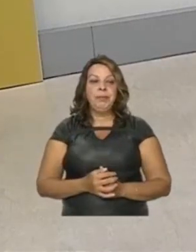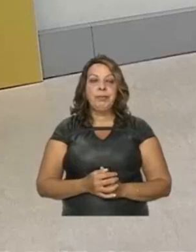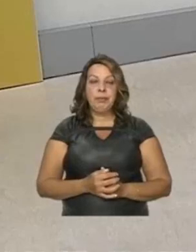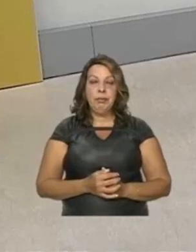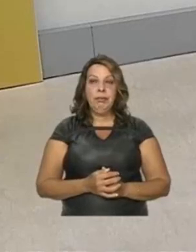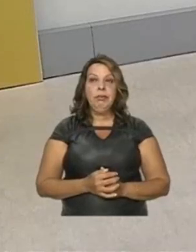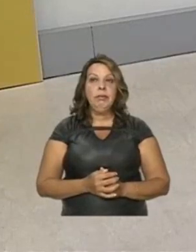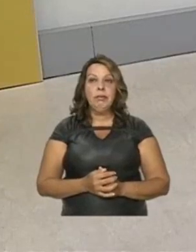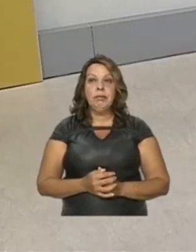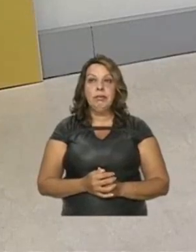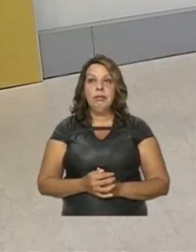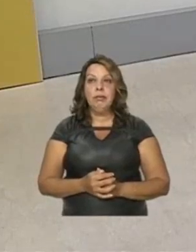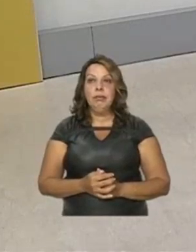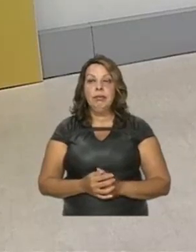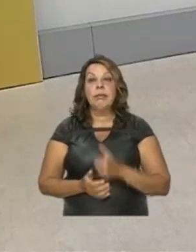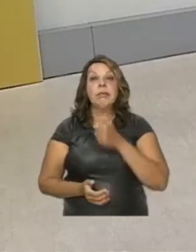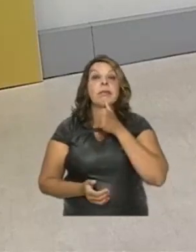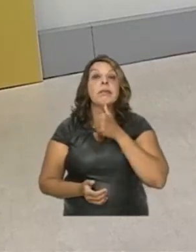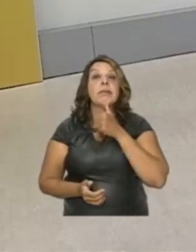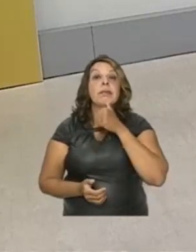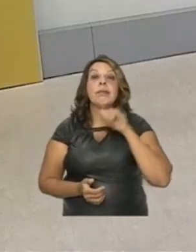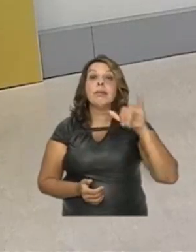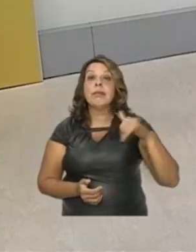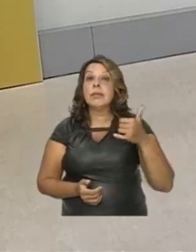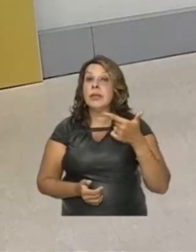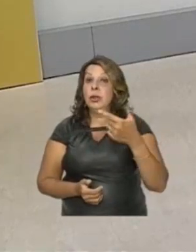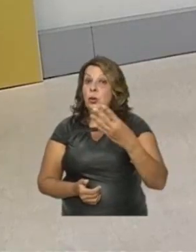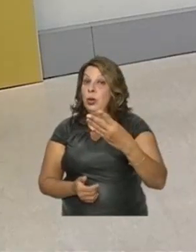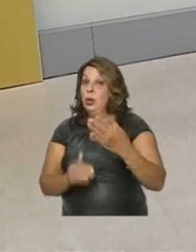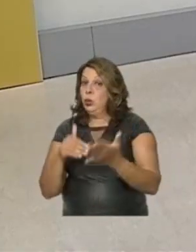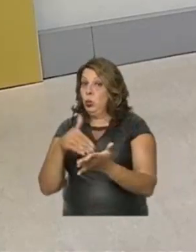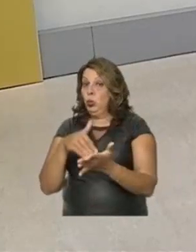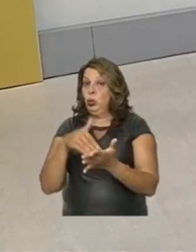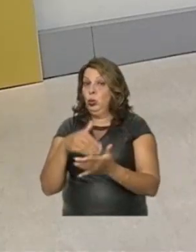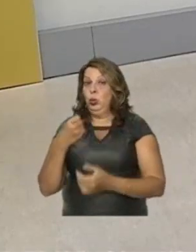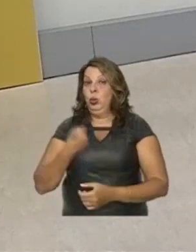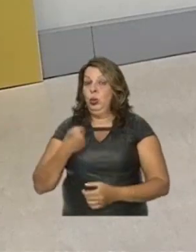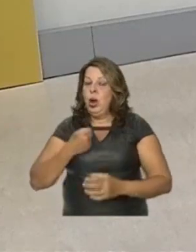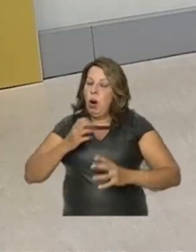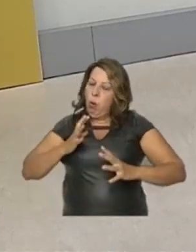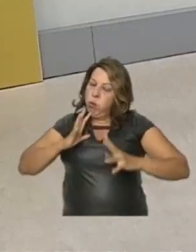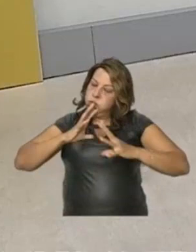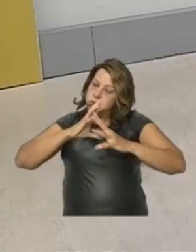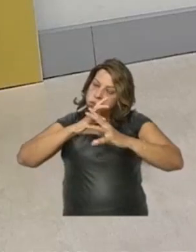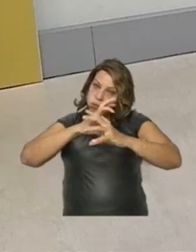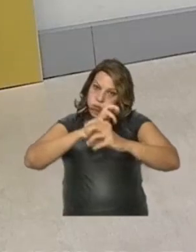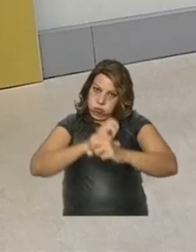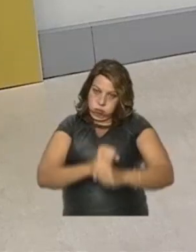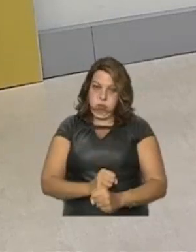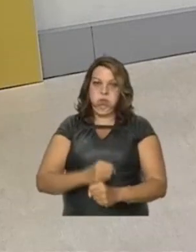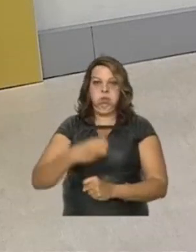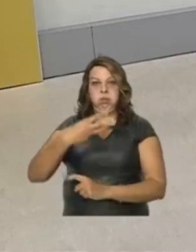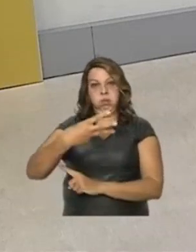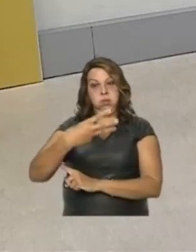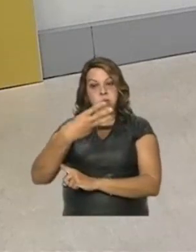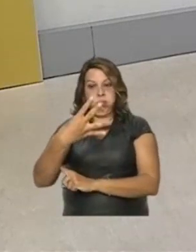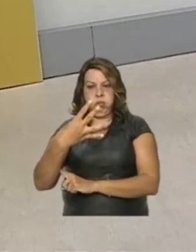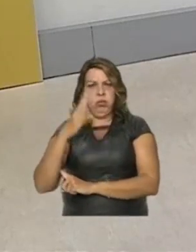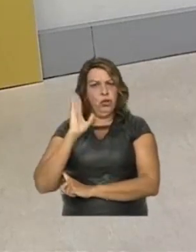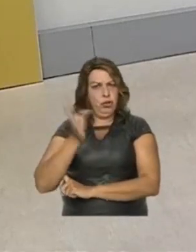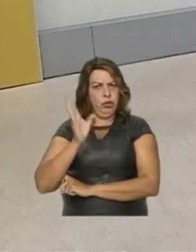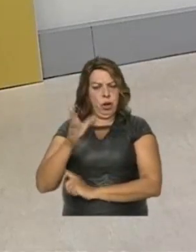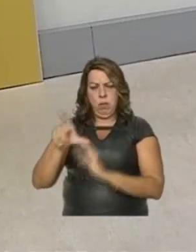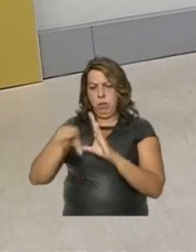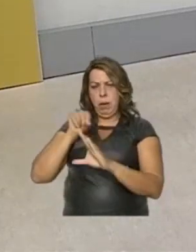24. E atenção que 24 foi a última bolinha chamada num total de 34 bolas